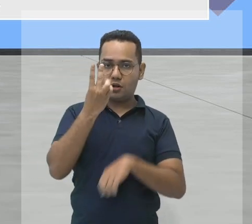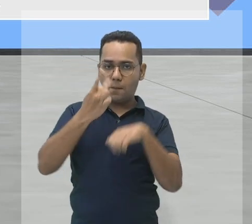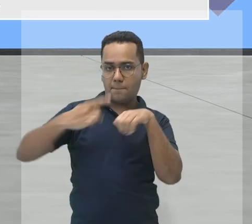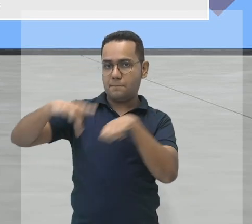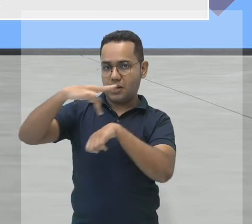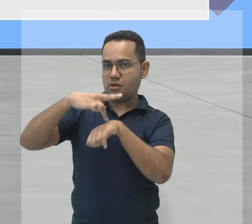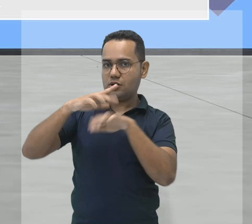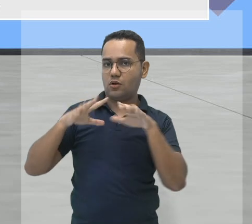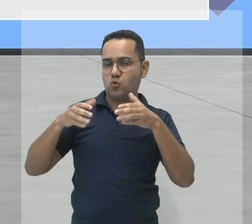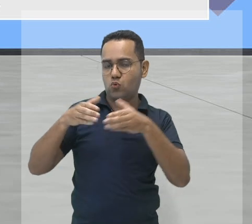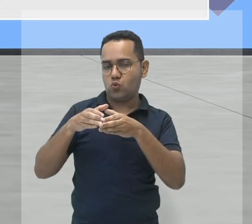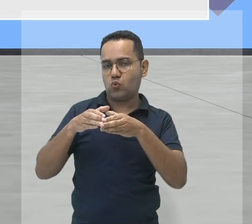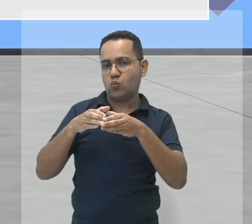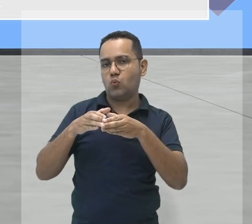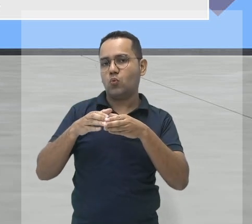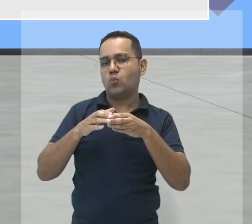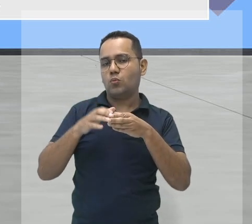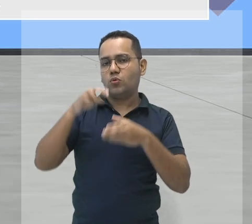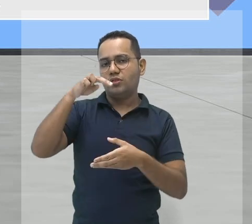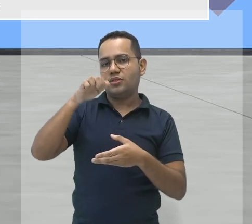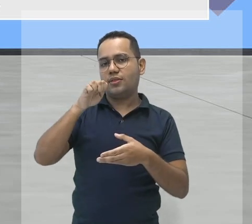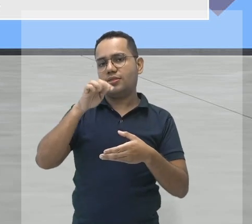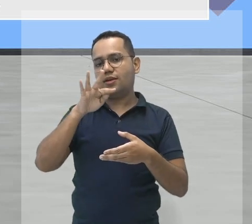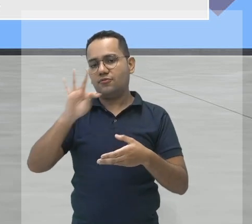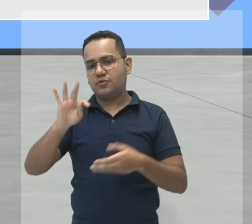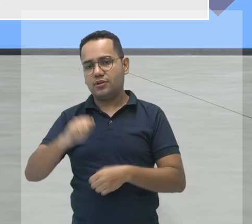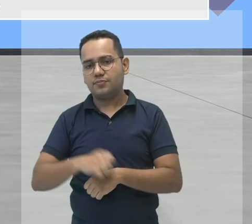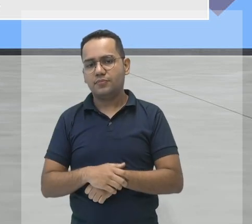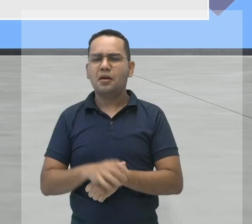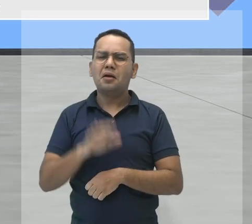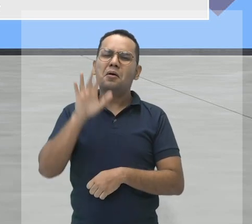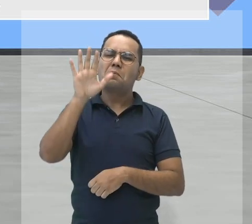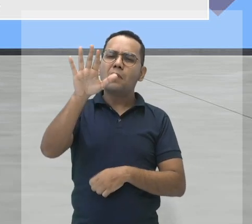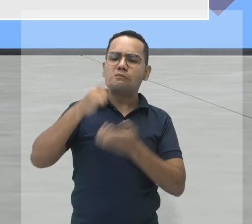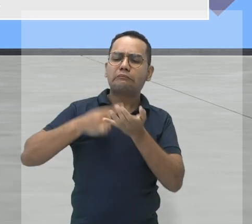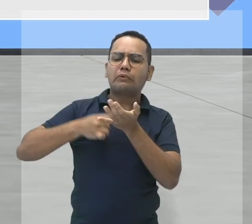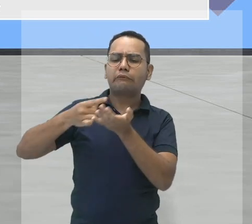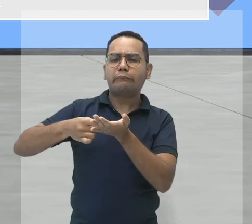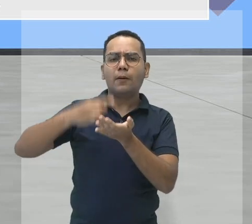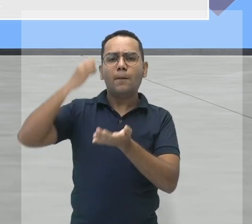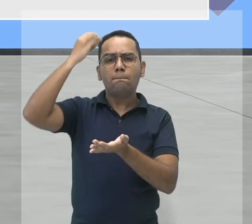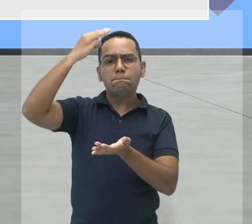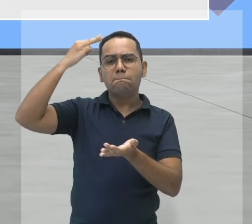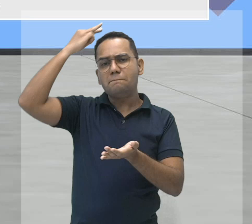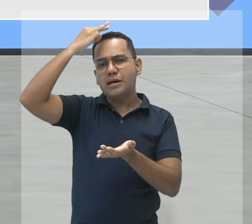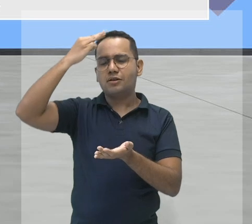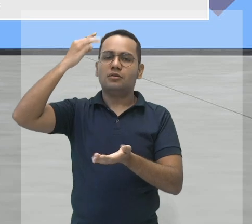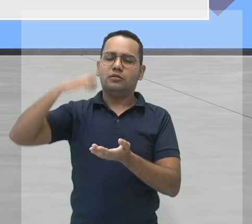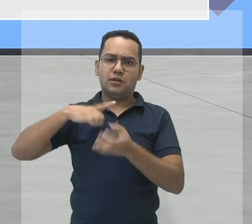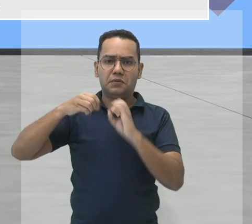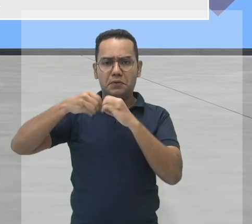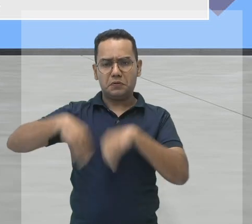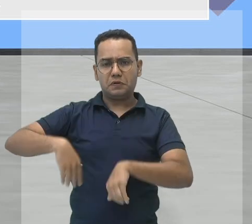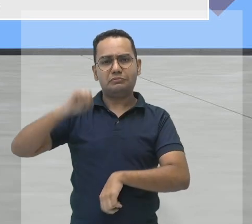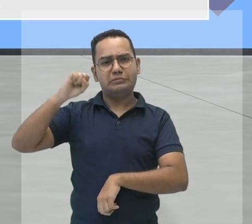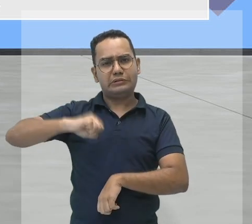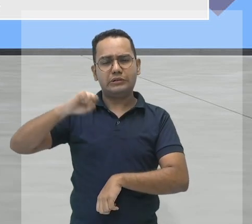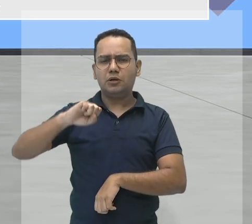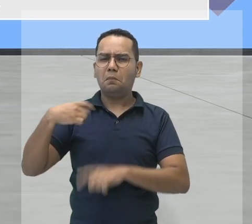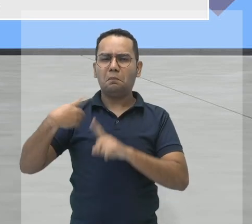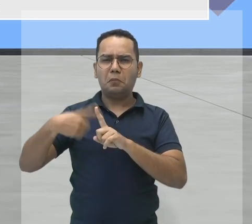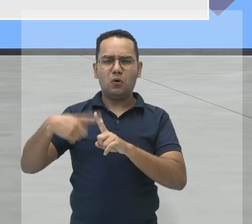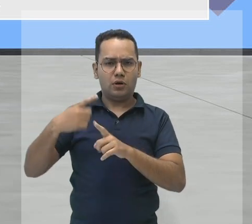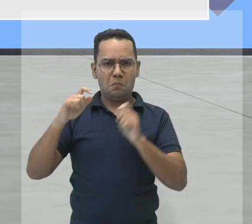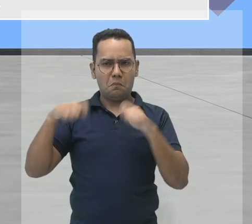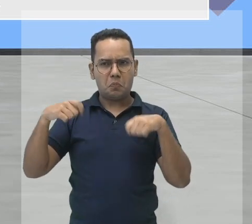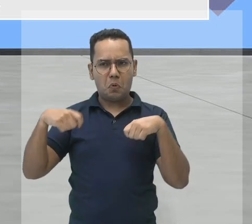Unidos e Canadá são países muito ricos, poderosos, né? E o México. E nesse acordo ali, o México acabou sendo muito prejudicado, porque a sua